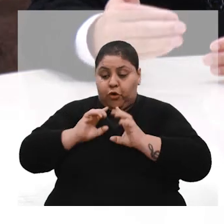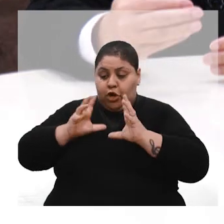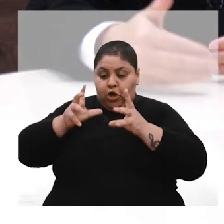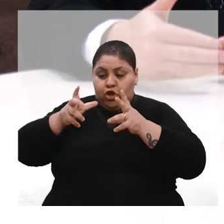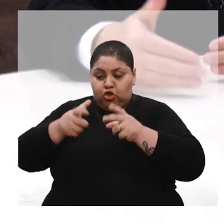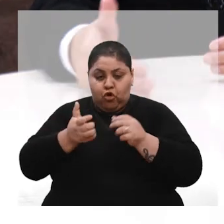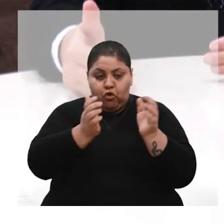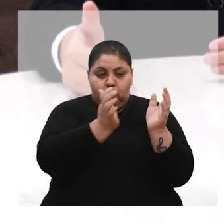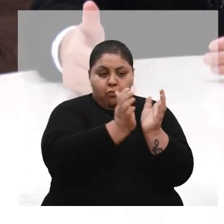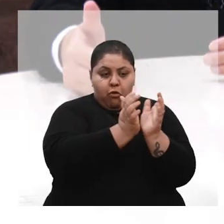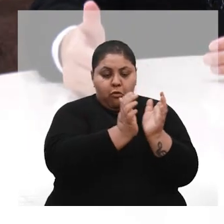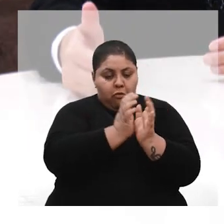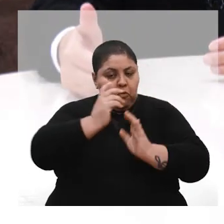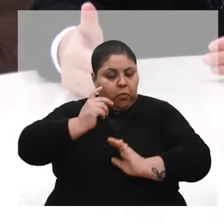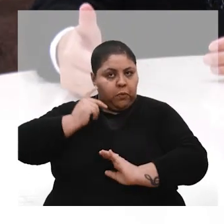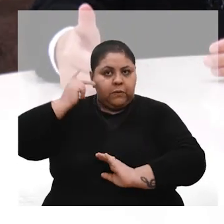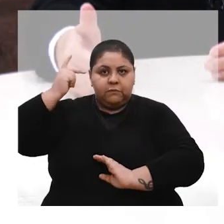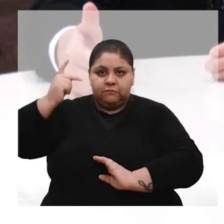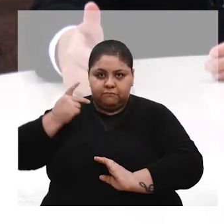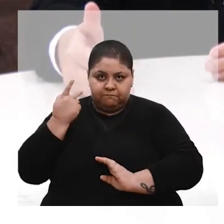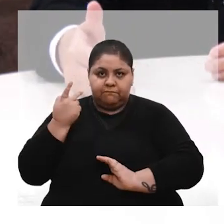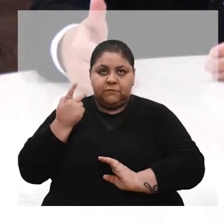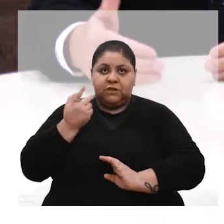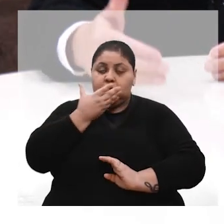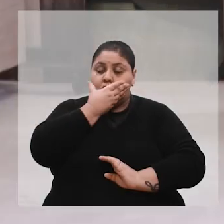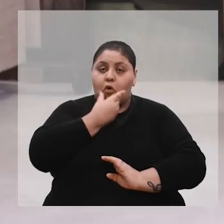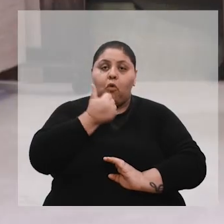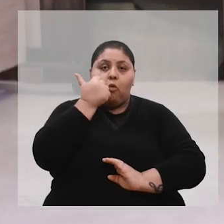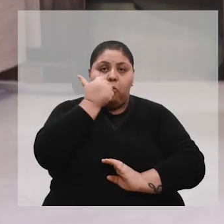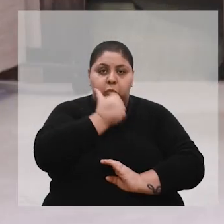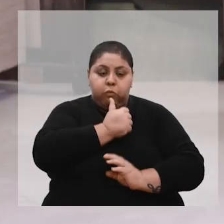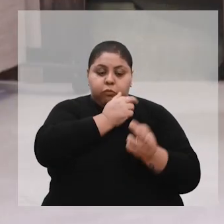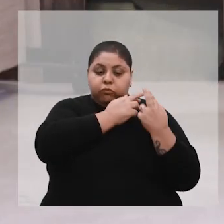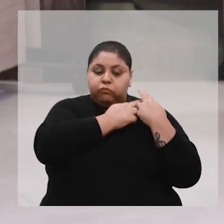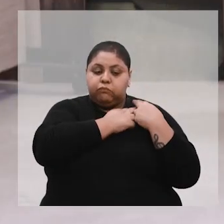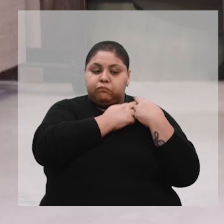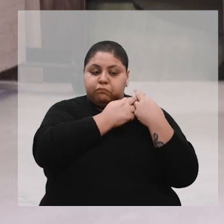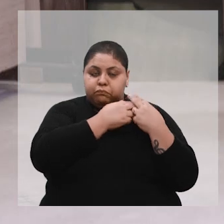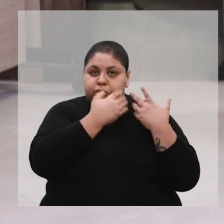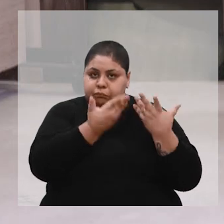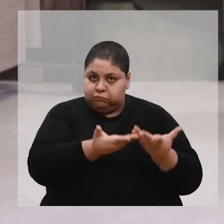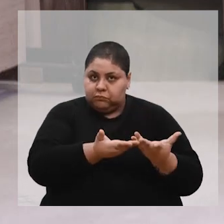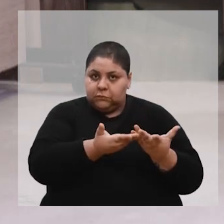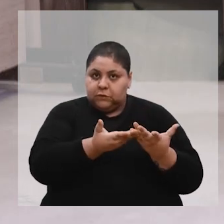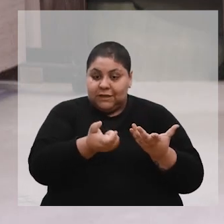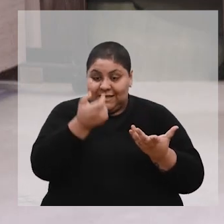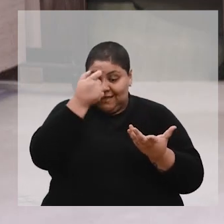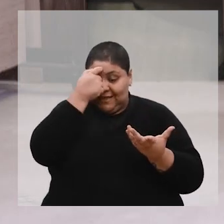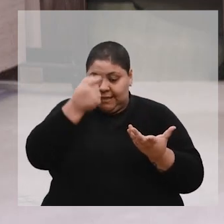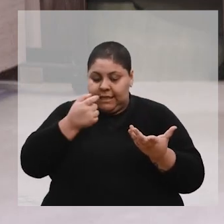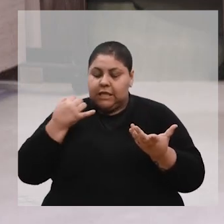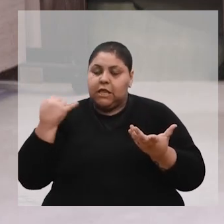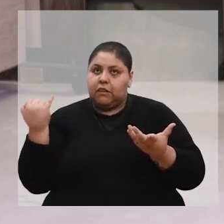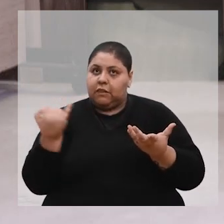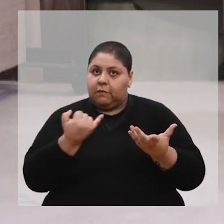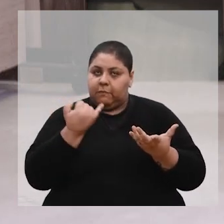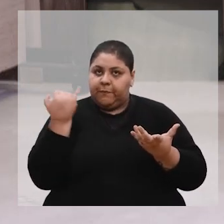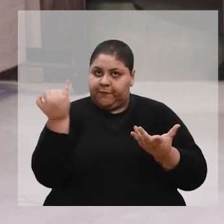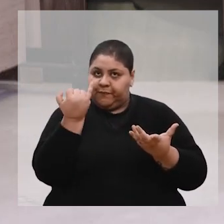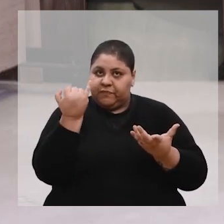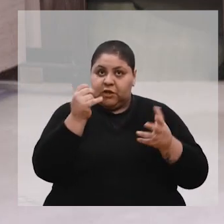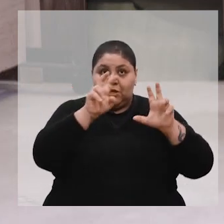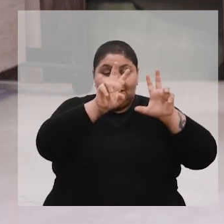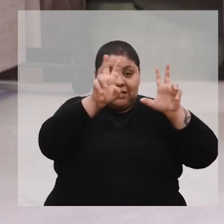até porque todos os meus colegas parlamentares são homens e mulheres responsáveis que compreendem a